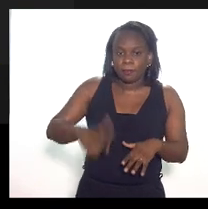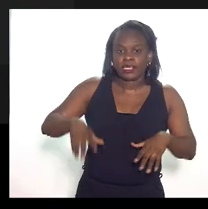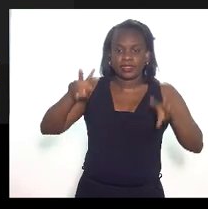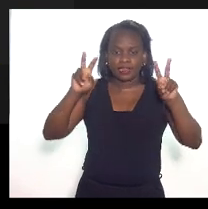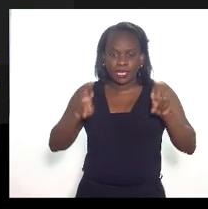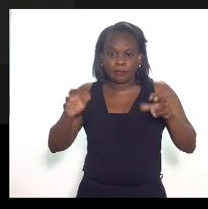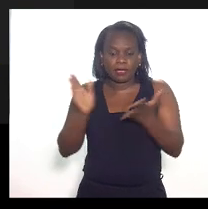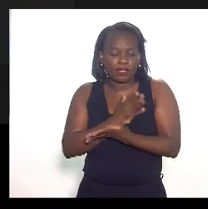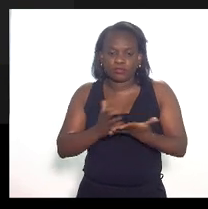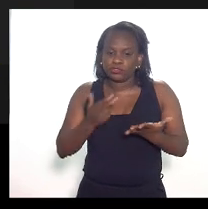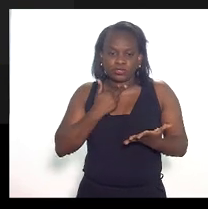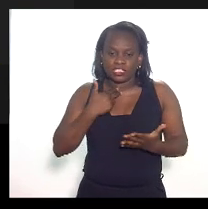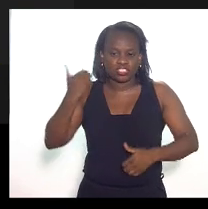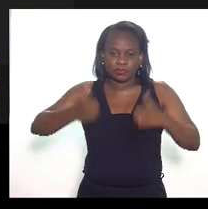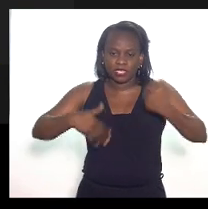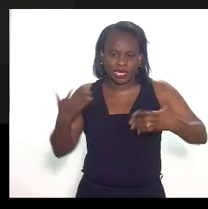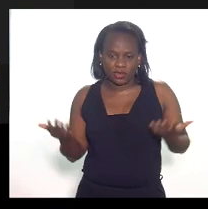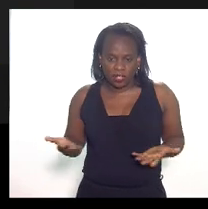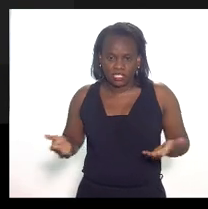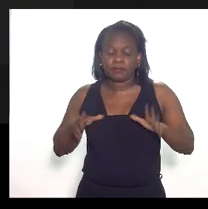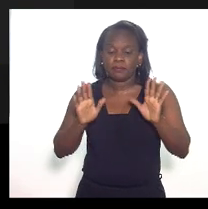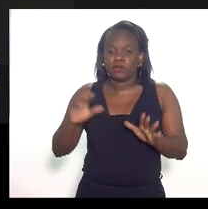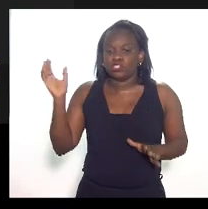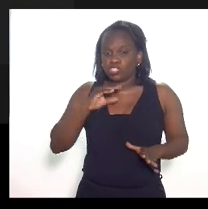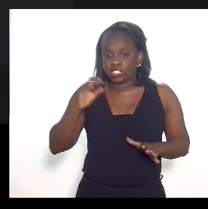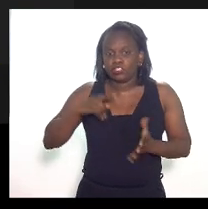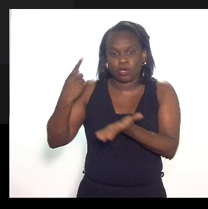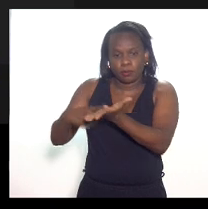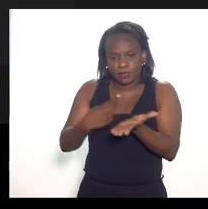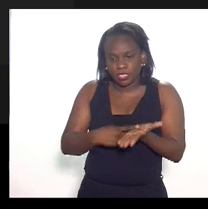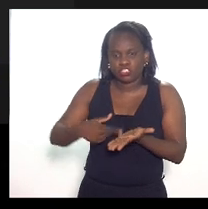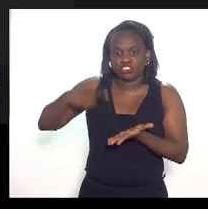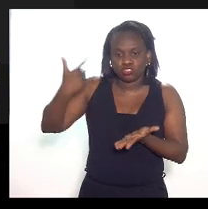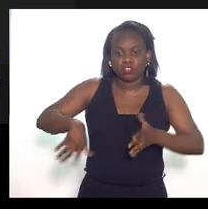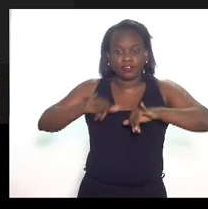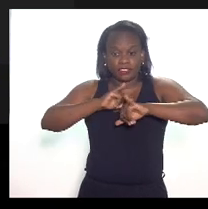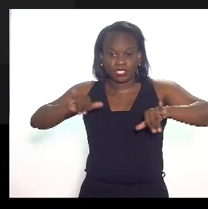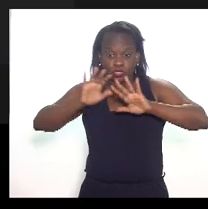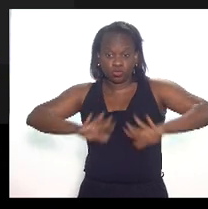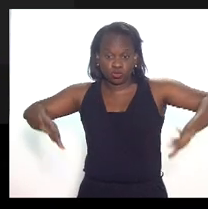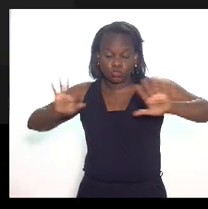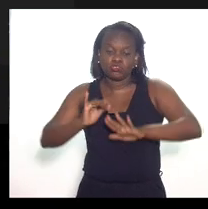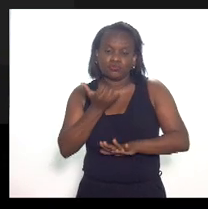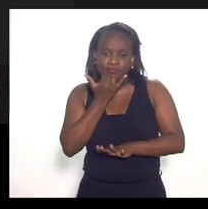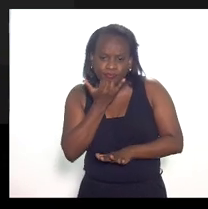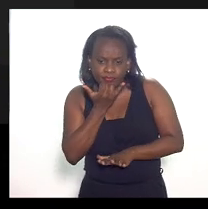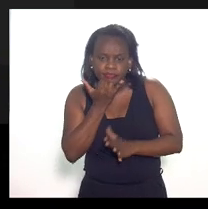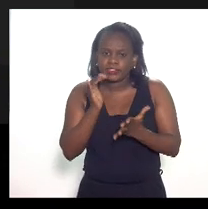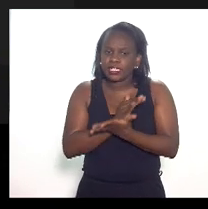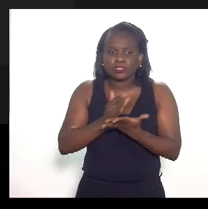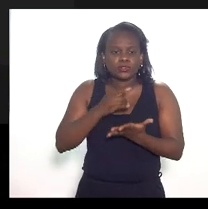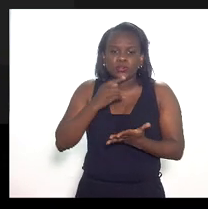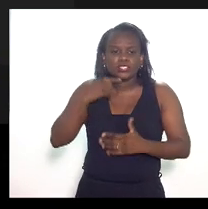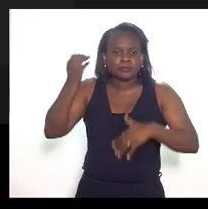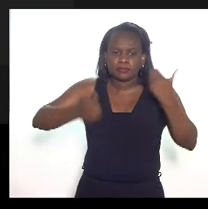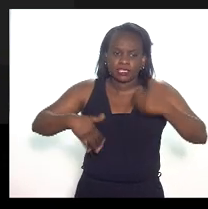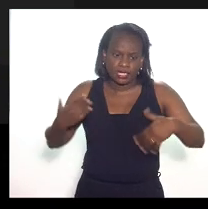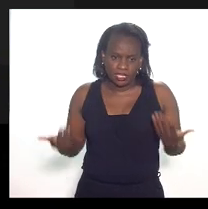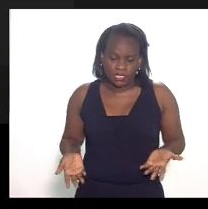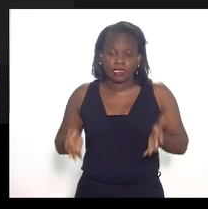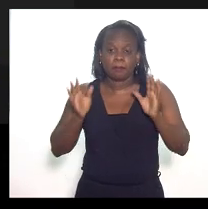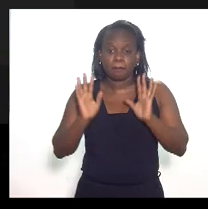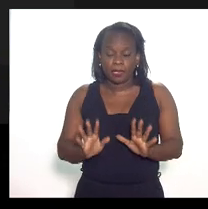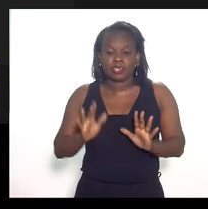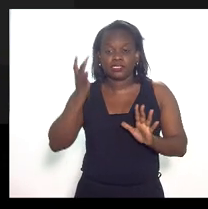temas que não puderam ser enfocados aqui agora, que são de urgência. Vamos combinar isso, avisar para todos e pedir desculpa àqueles que não conseguiram falar. Mas